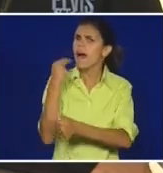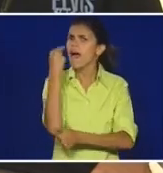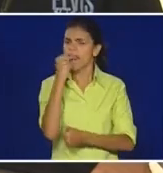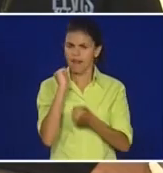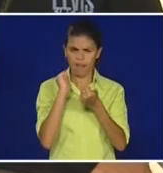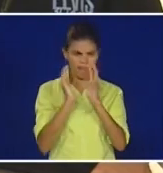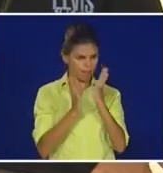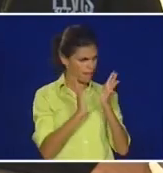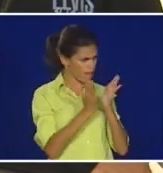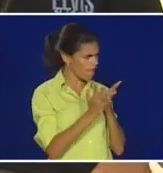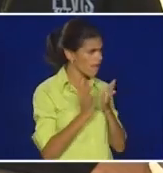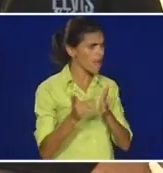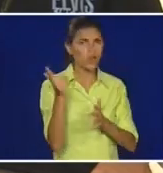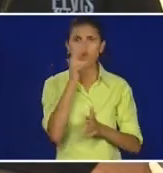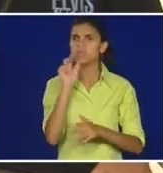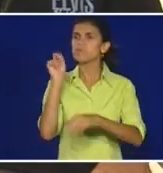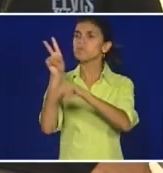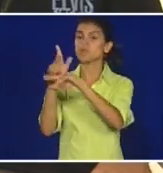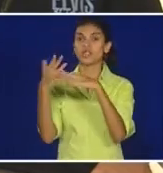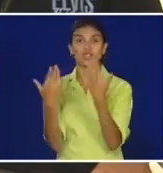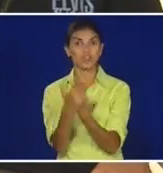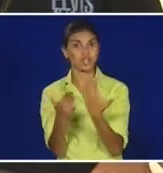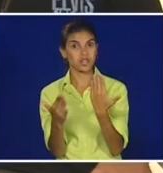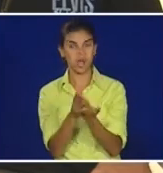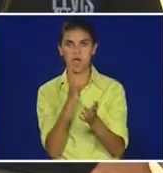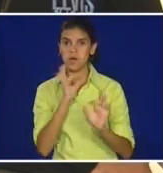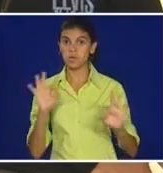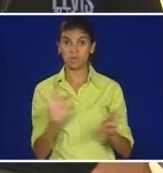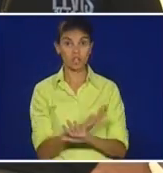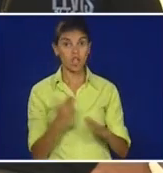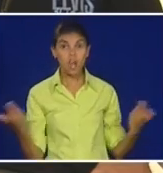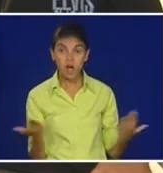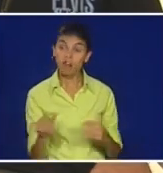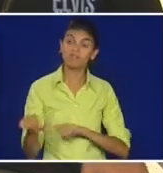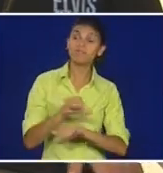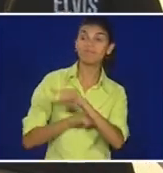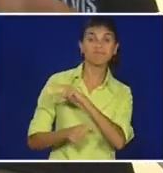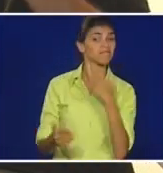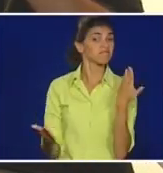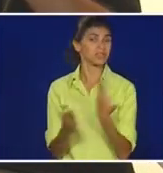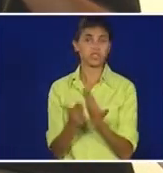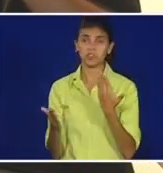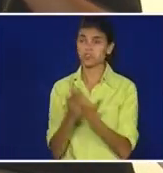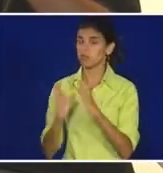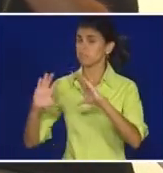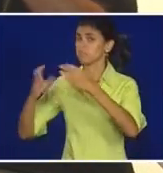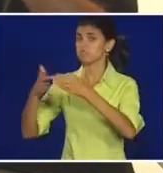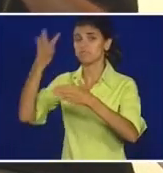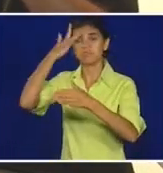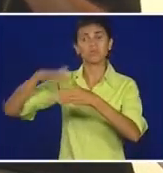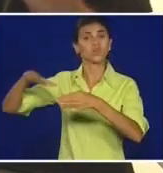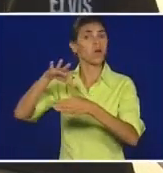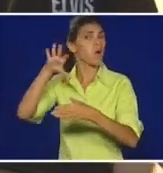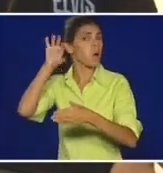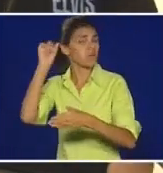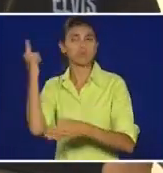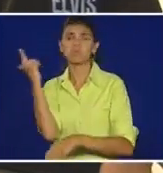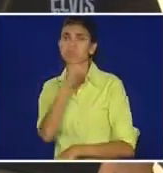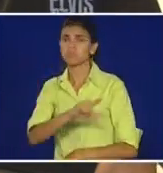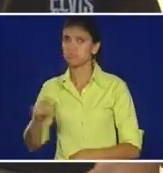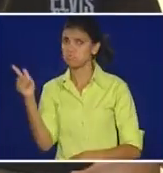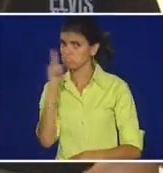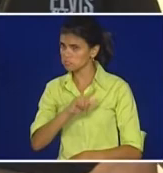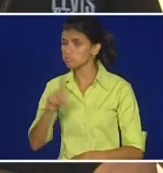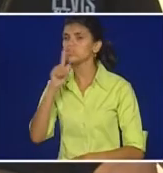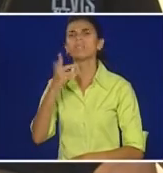normalmente a escola. Hoje, o João sempre estudou em escola com meninos ouvintes, mas tem muitos amigos surdos,